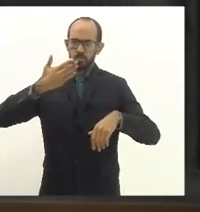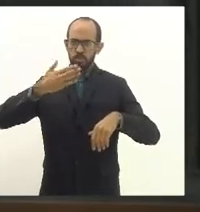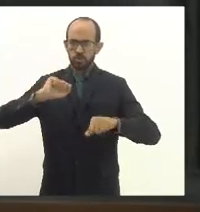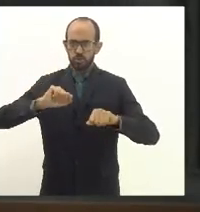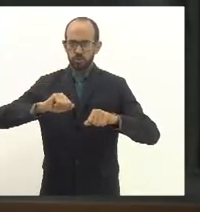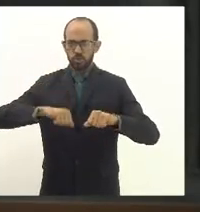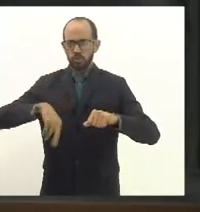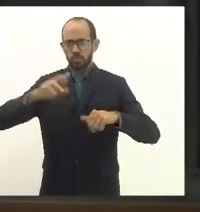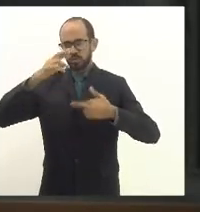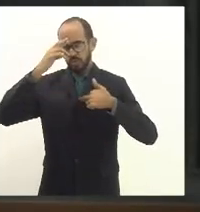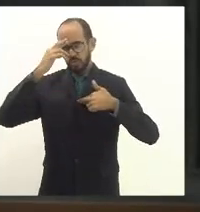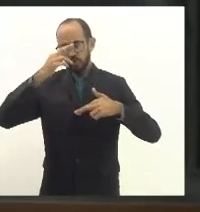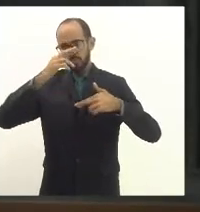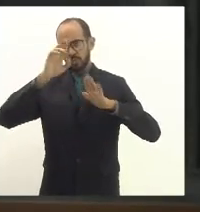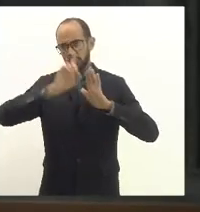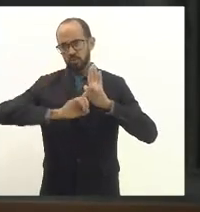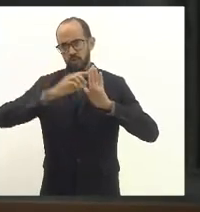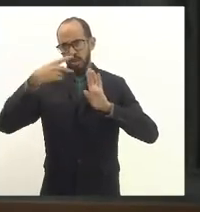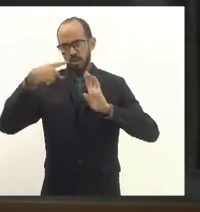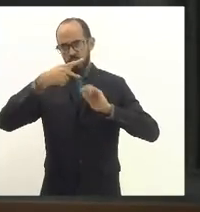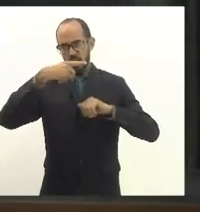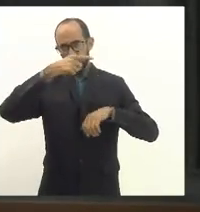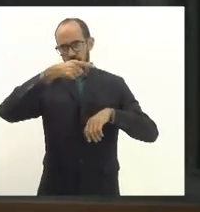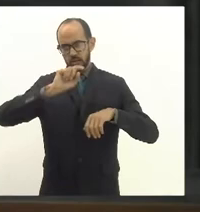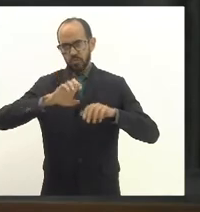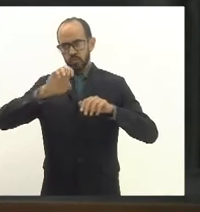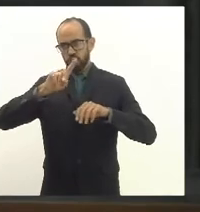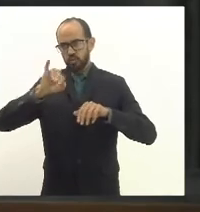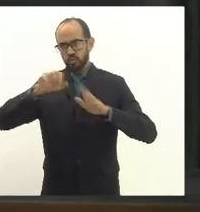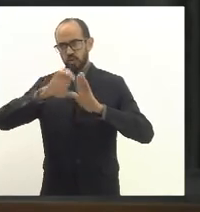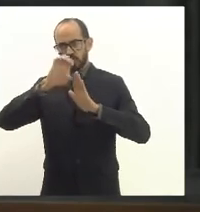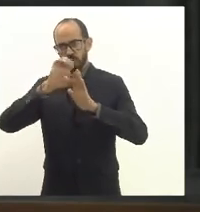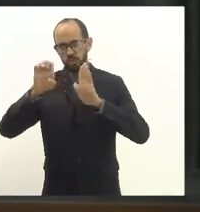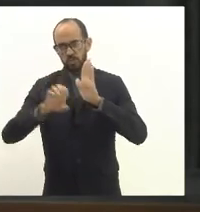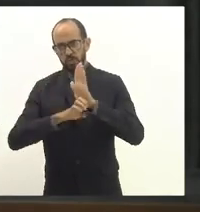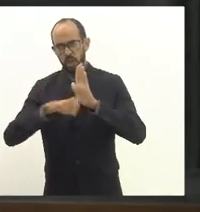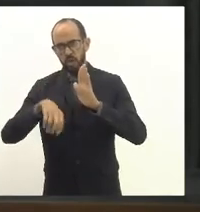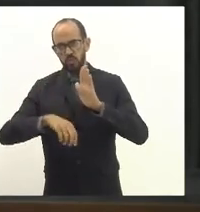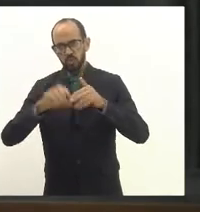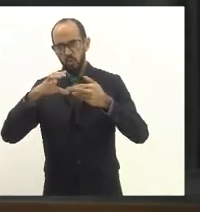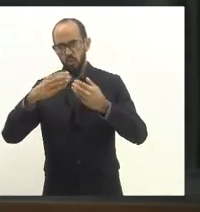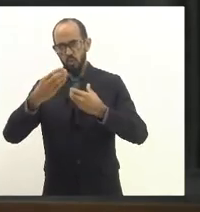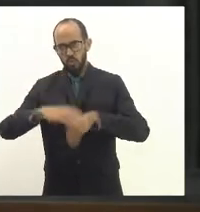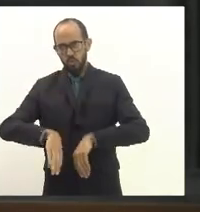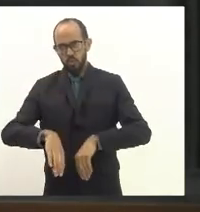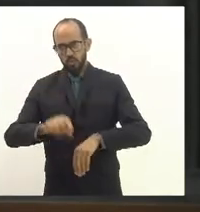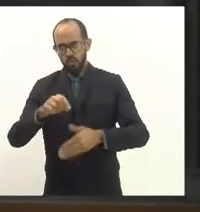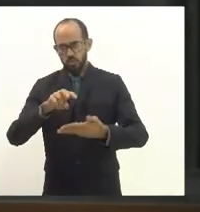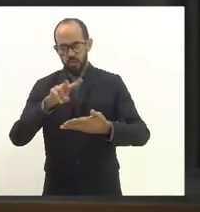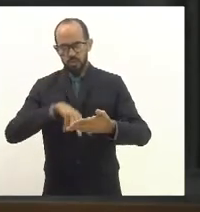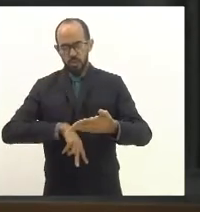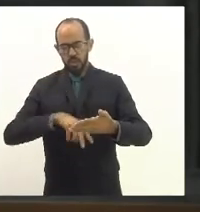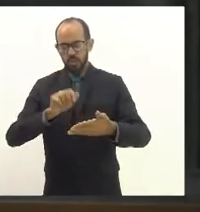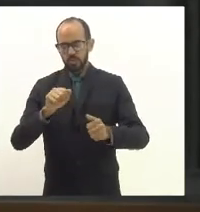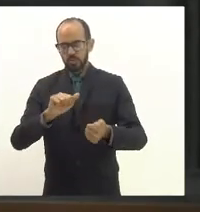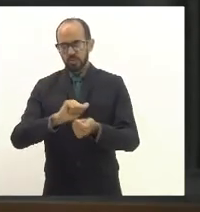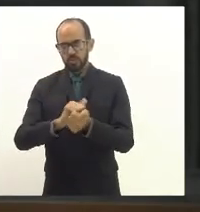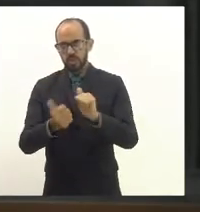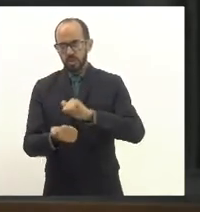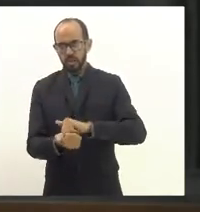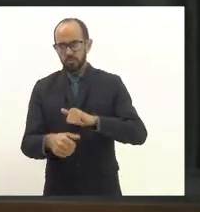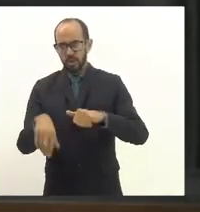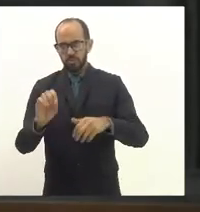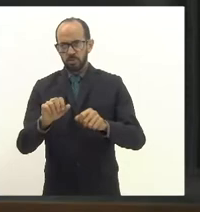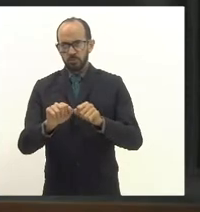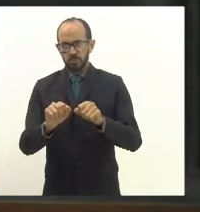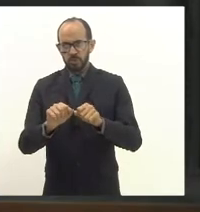o seu direito. Um dia eles leram um edital de concurso e ali se enquadraram para prestar esse concurso.